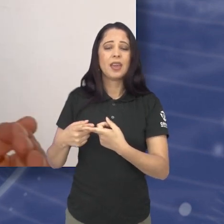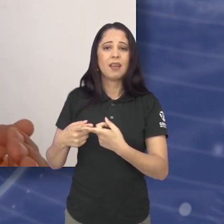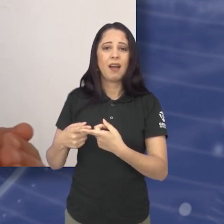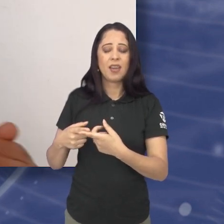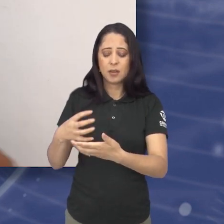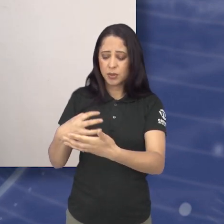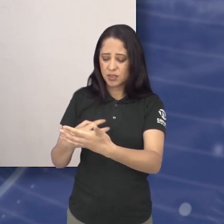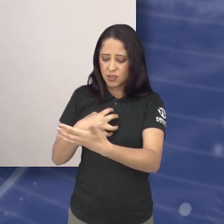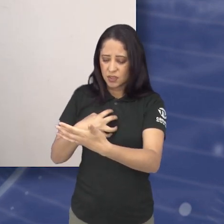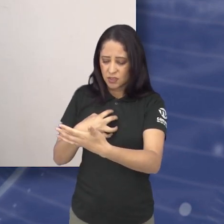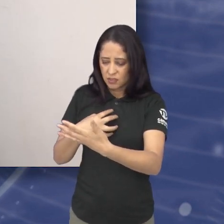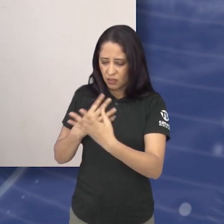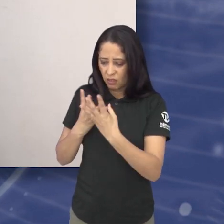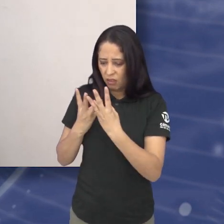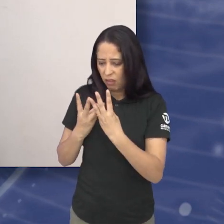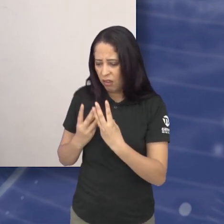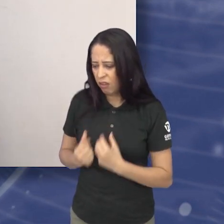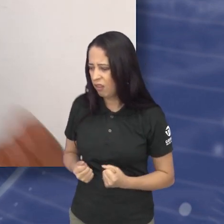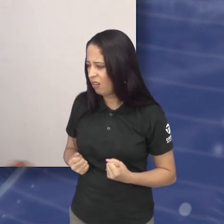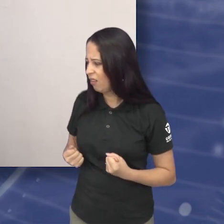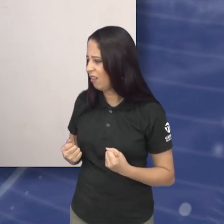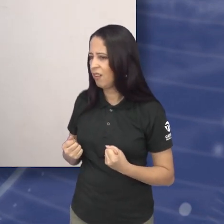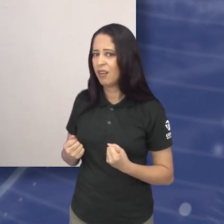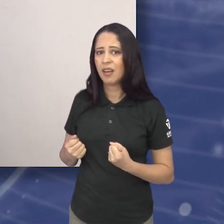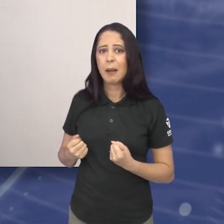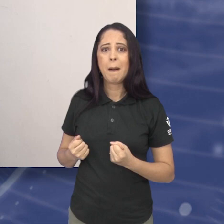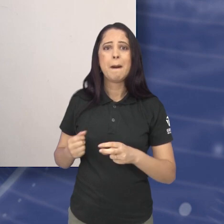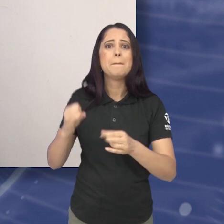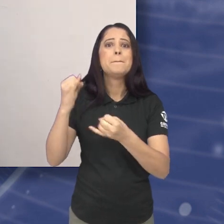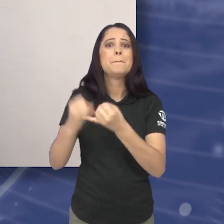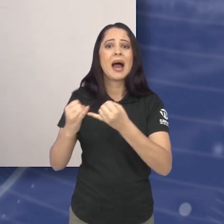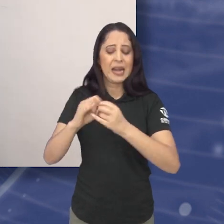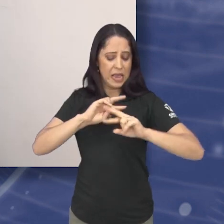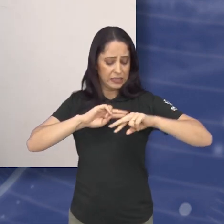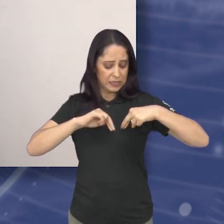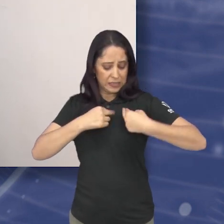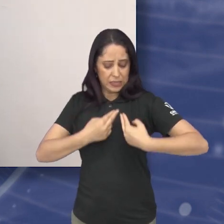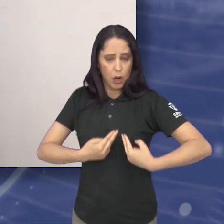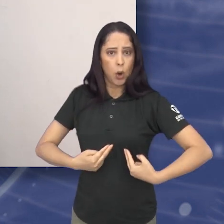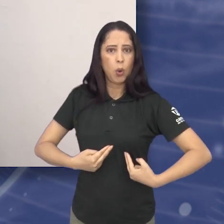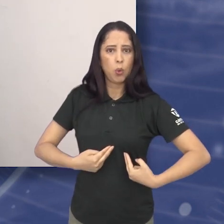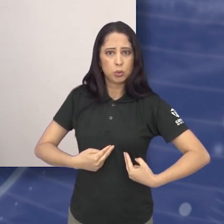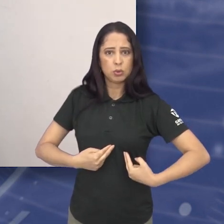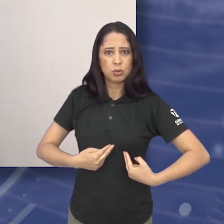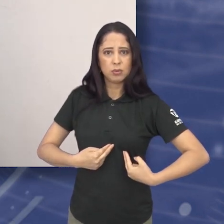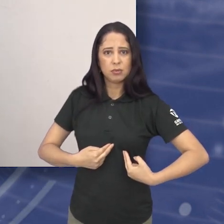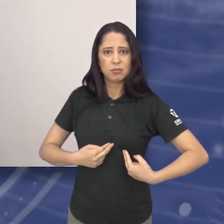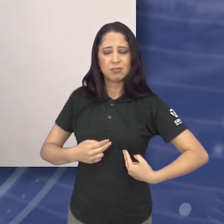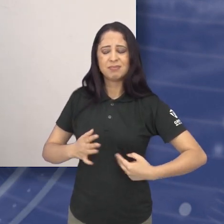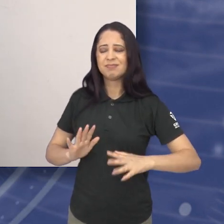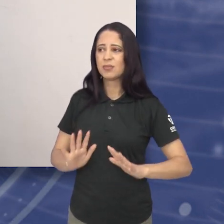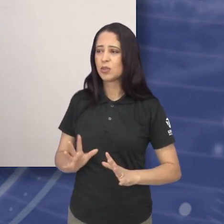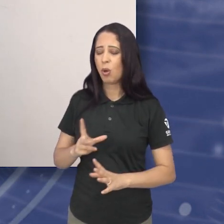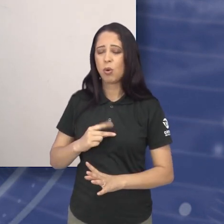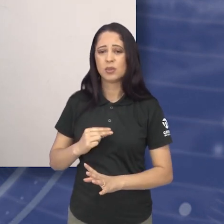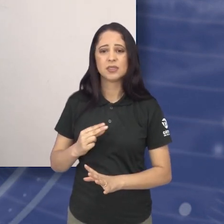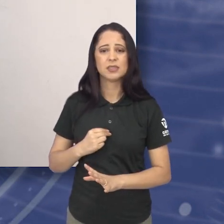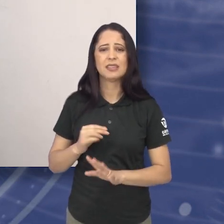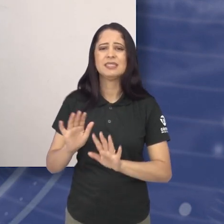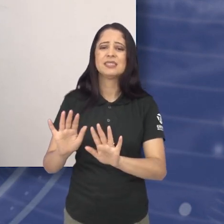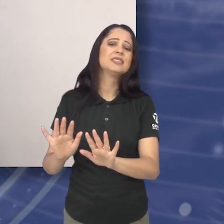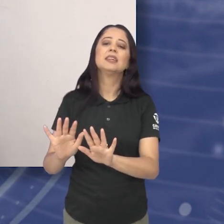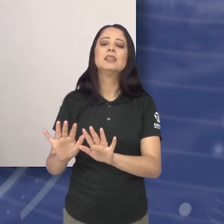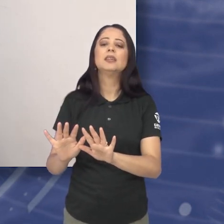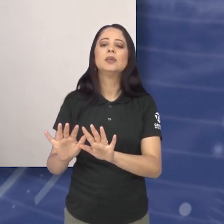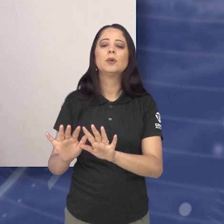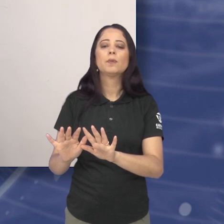morre naquele momento. Então, é um luto que a gente passa, e para cada pessoa é diferente. Então, para mim,